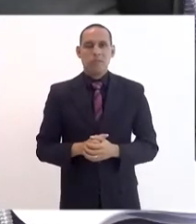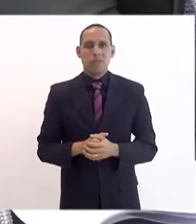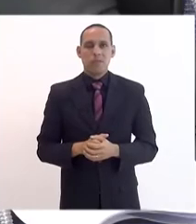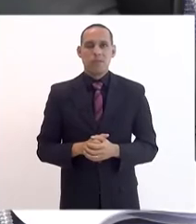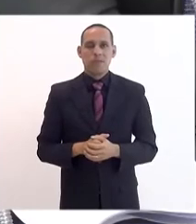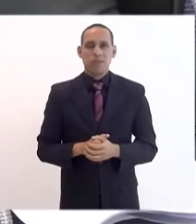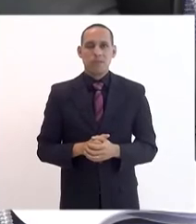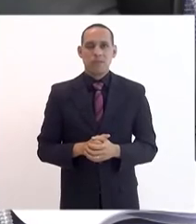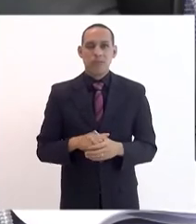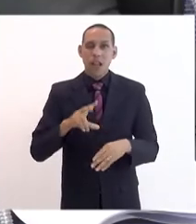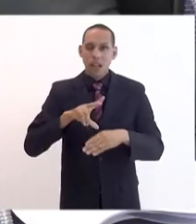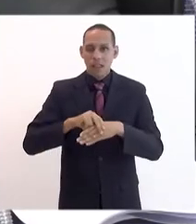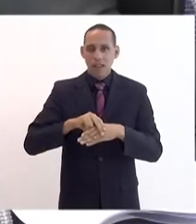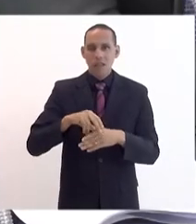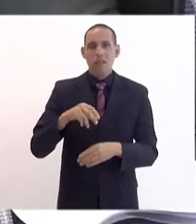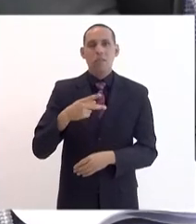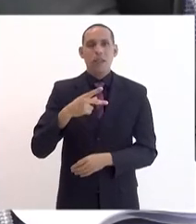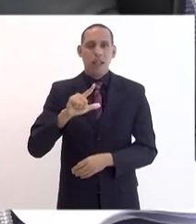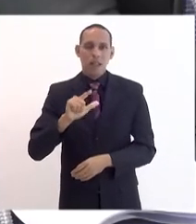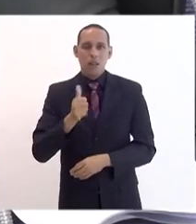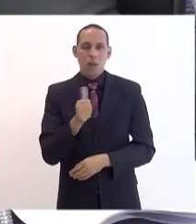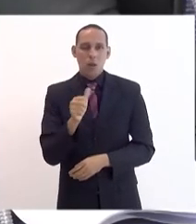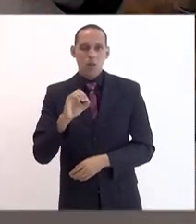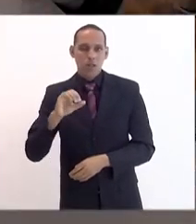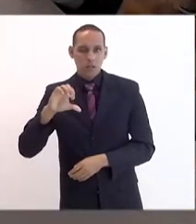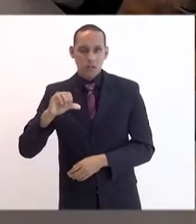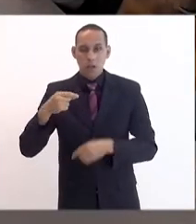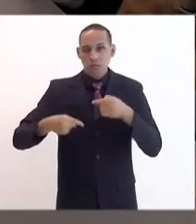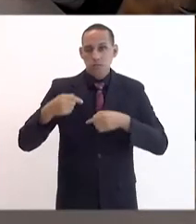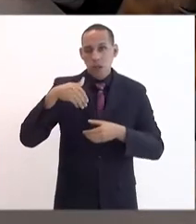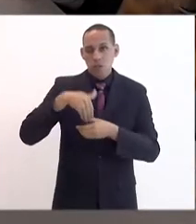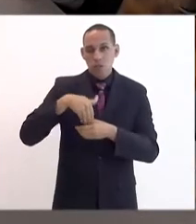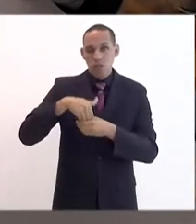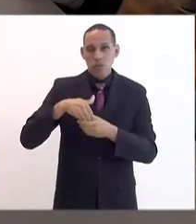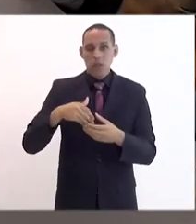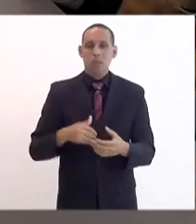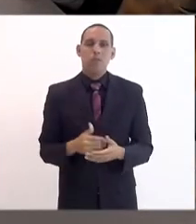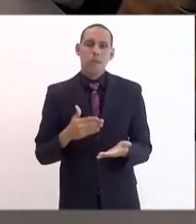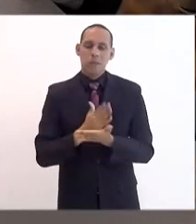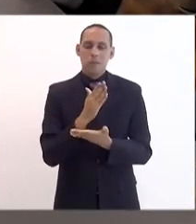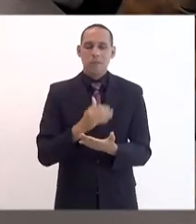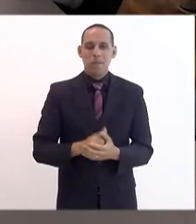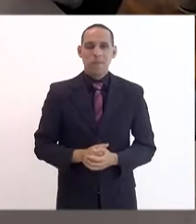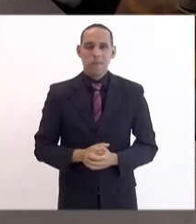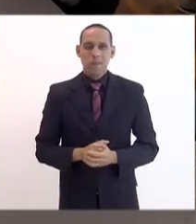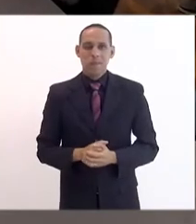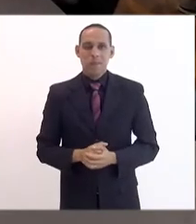Anexação PL 1109-2019. Em discussão e votação, aprovado.